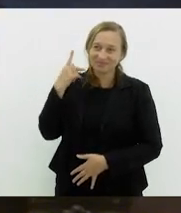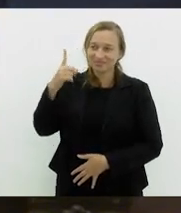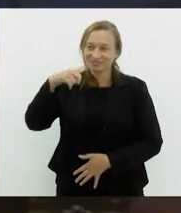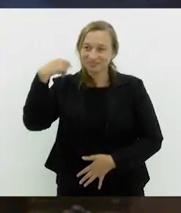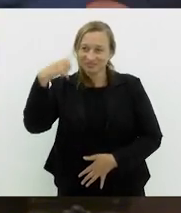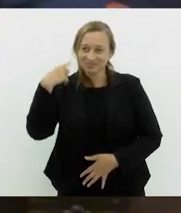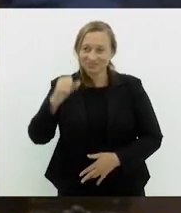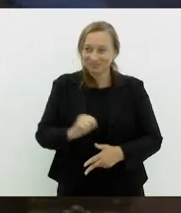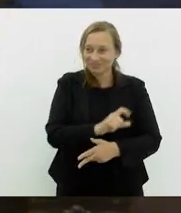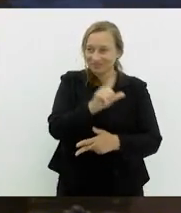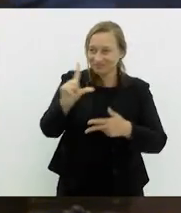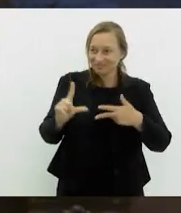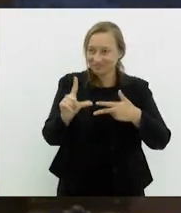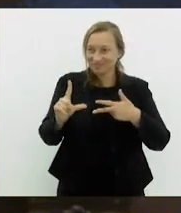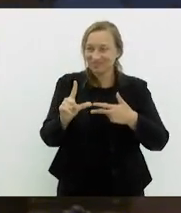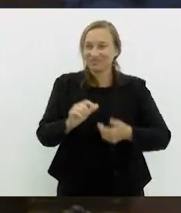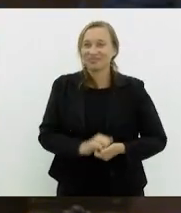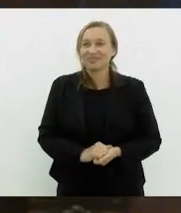Poder Legislativo,